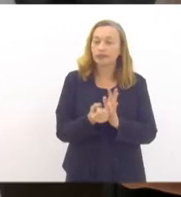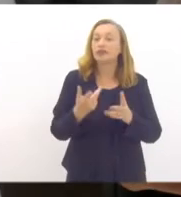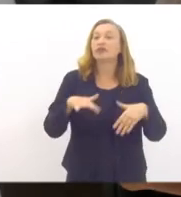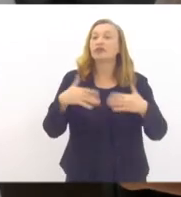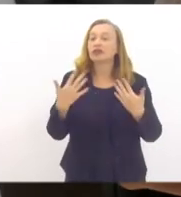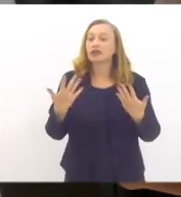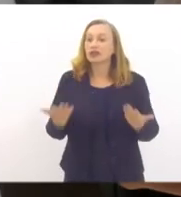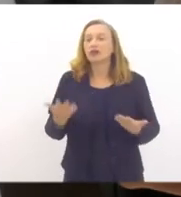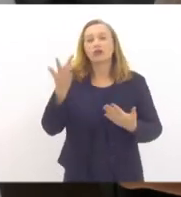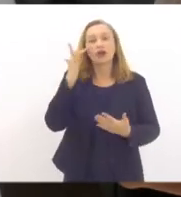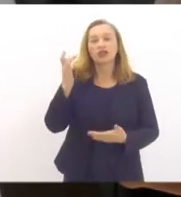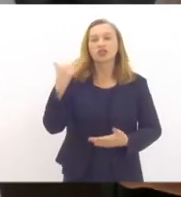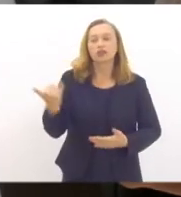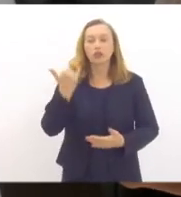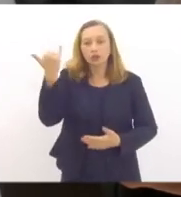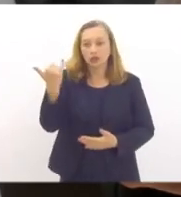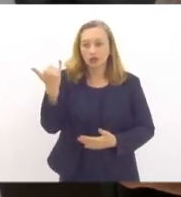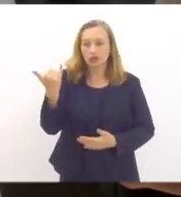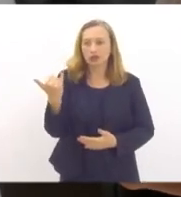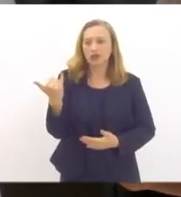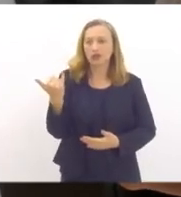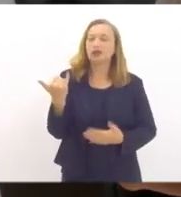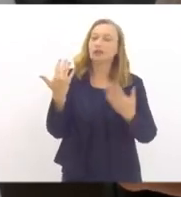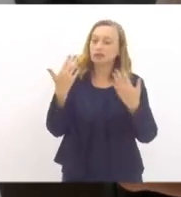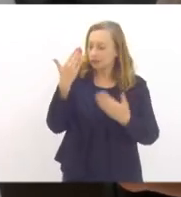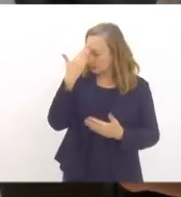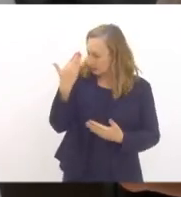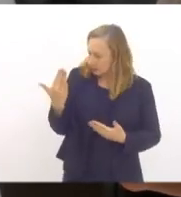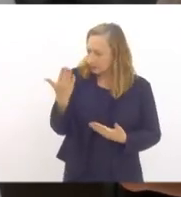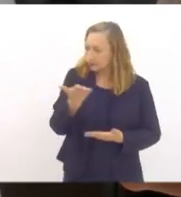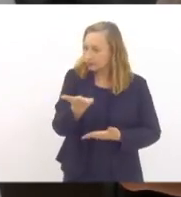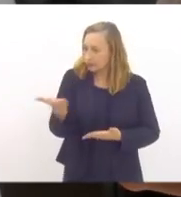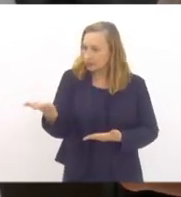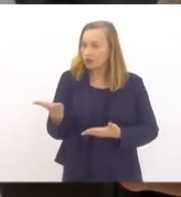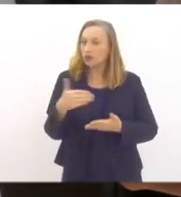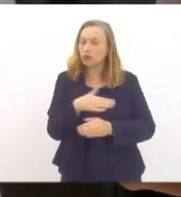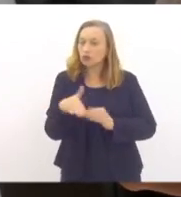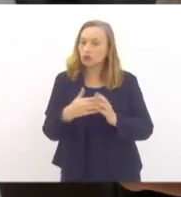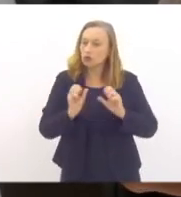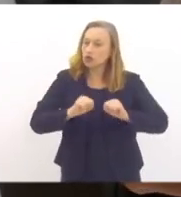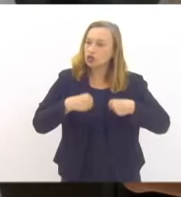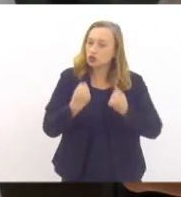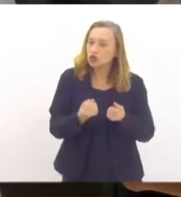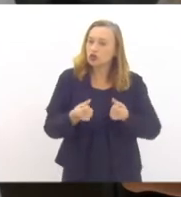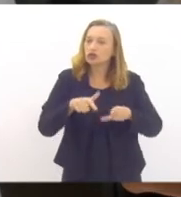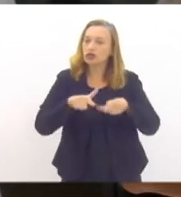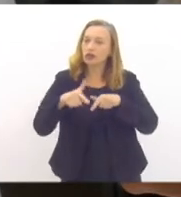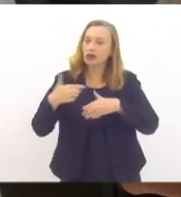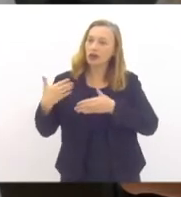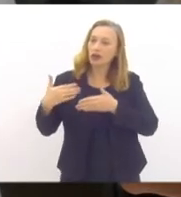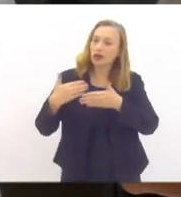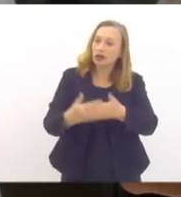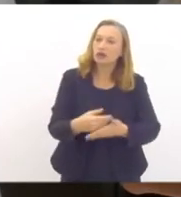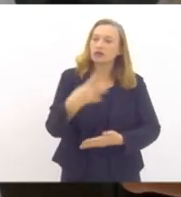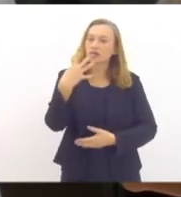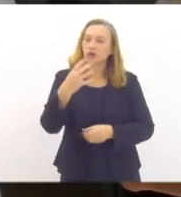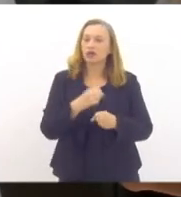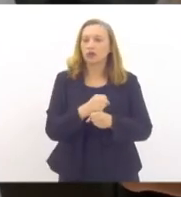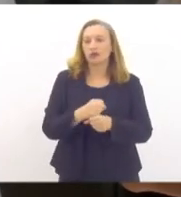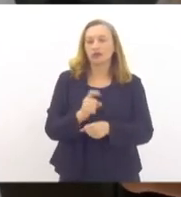que é importante a gente agradecer a vocês por toda a dedicação ao longo desses 4 anos,